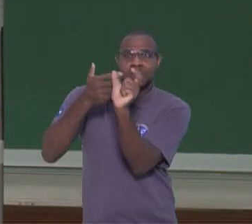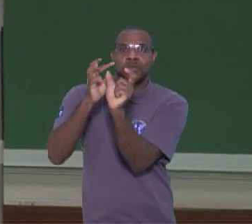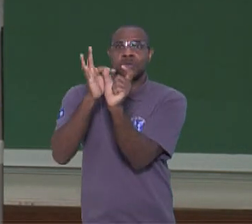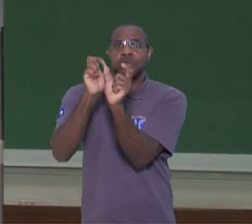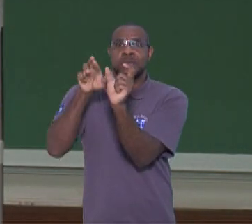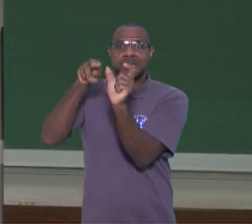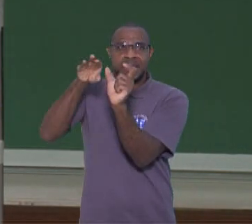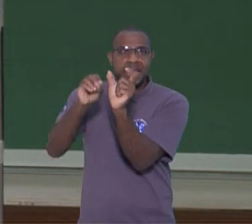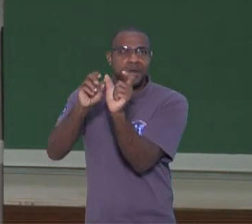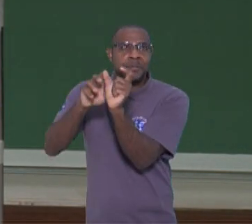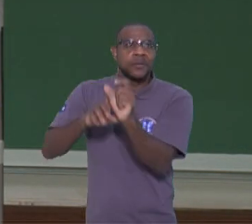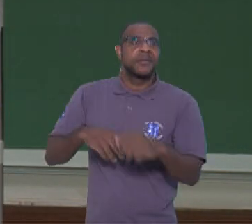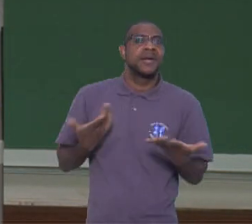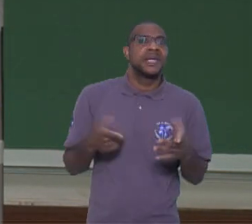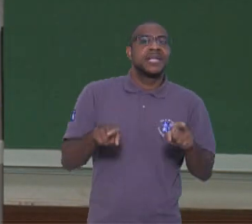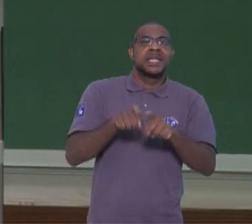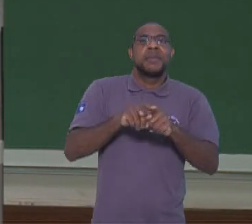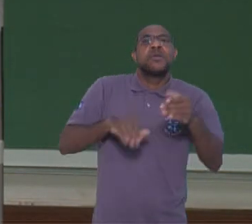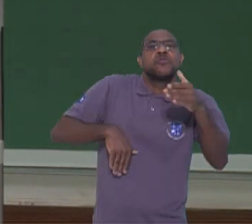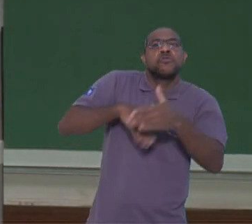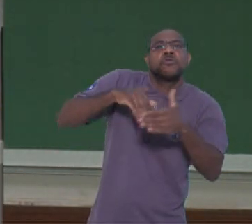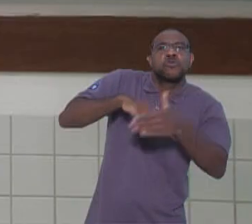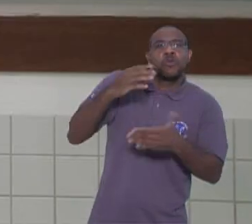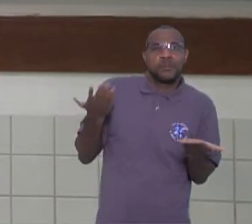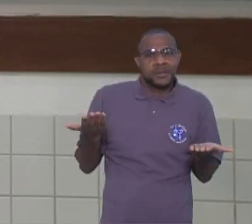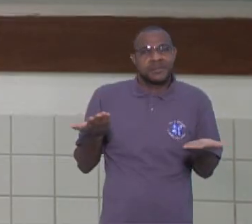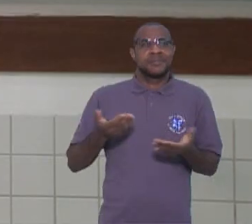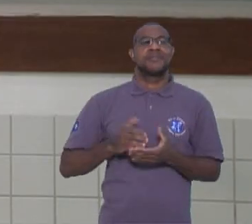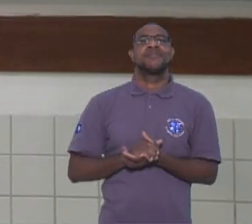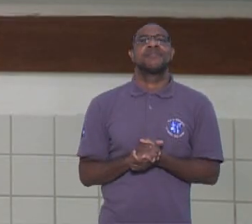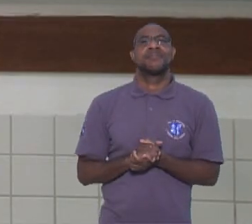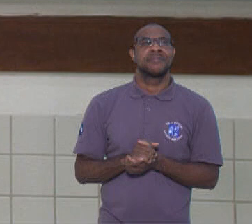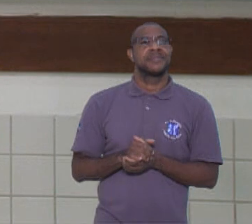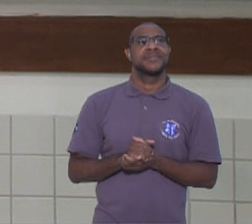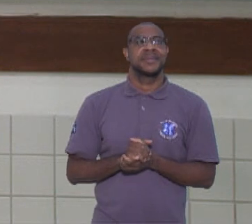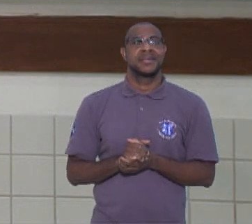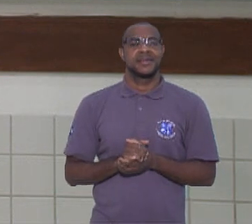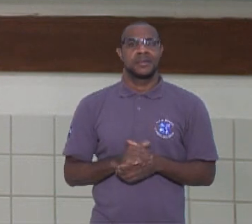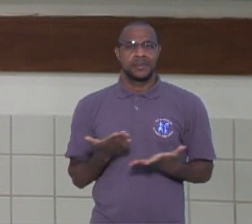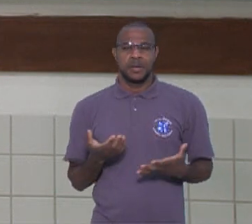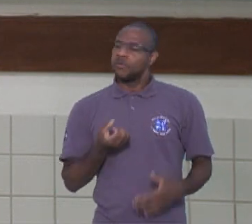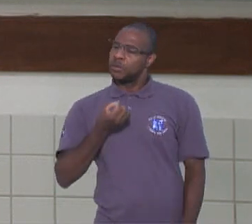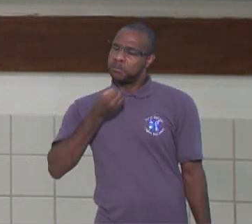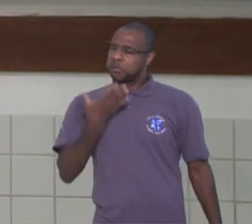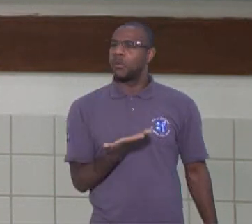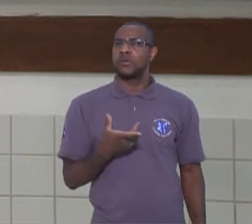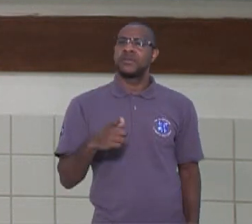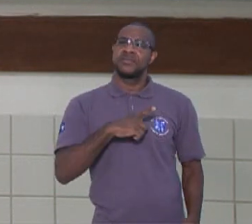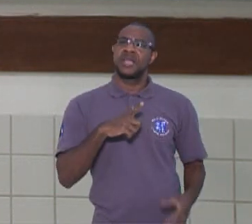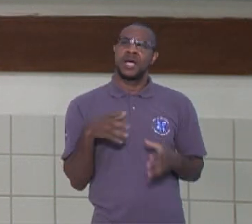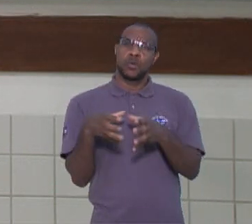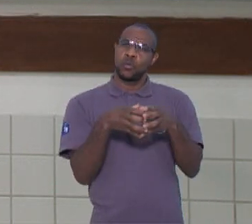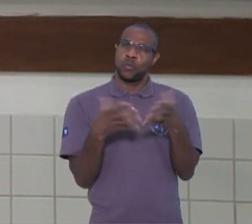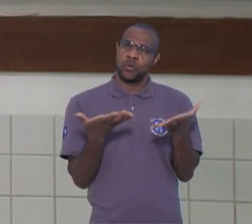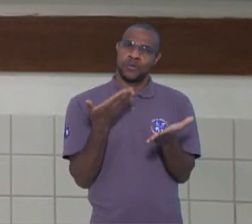método tentativa e erro, que é o método chutômetro. Meu amiguinho, foi muito bom estar aqui com você